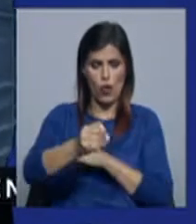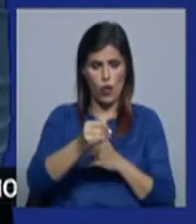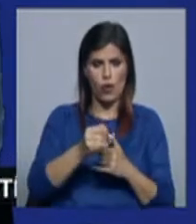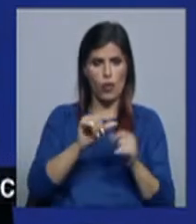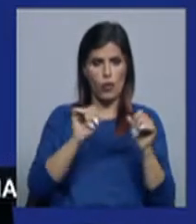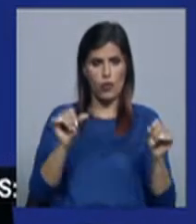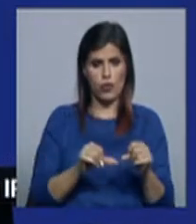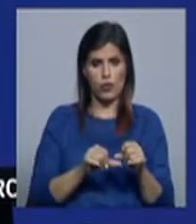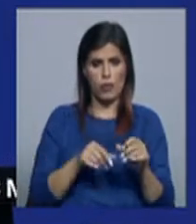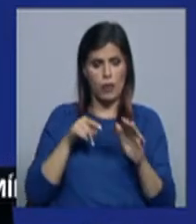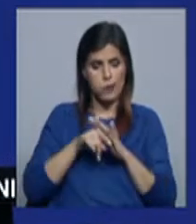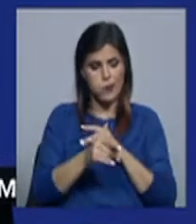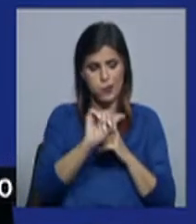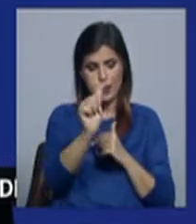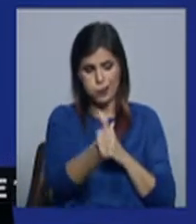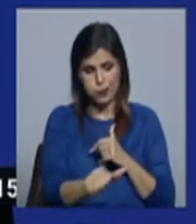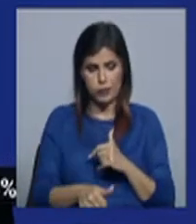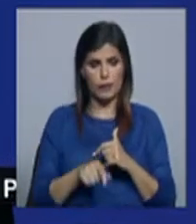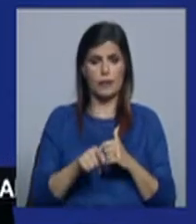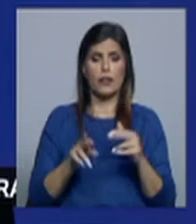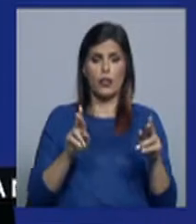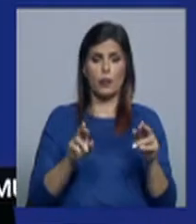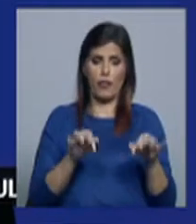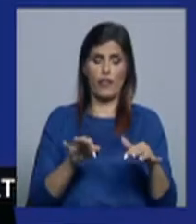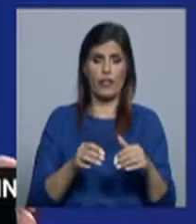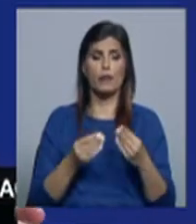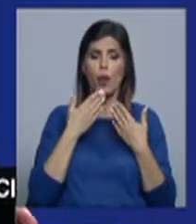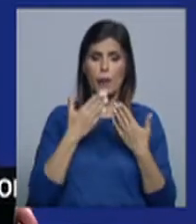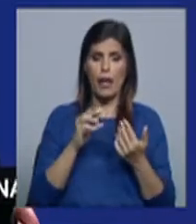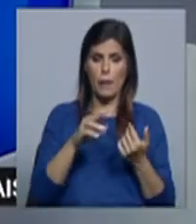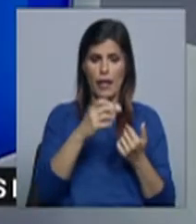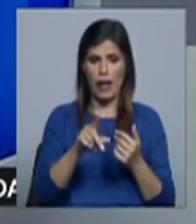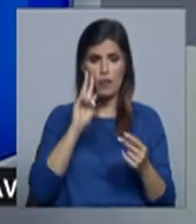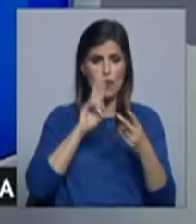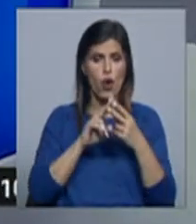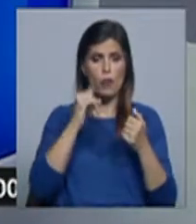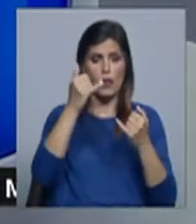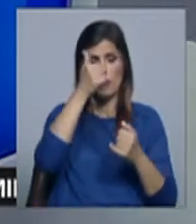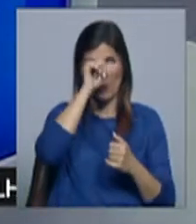e algumas camadas. E, portanto, esperemos que fique por aqui. Miguel, obrigada. Até o próximo domingo.